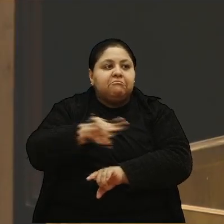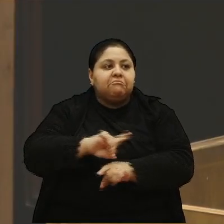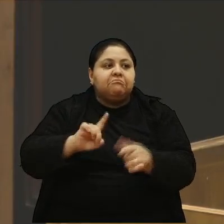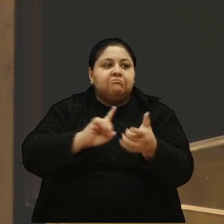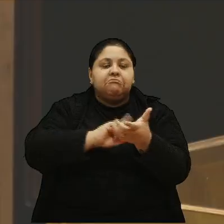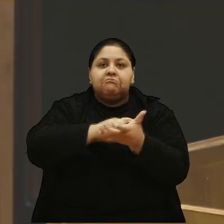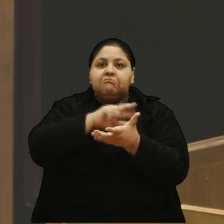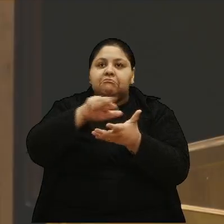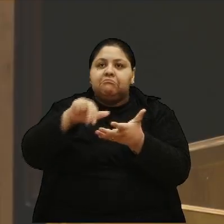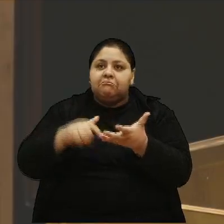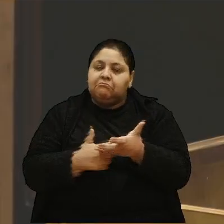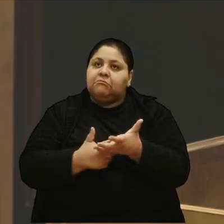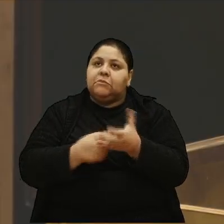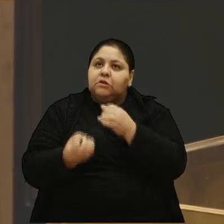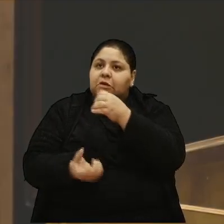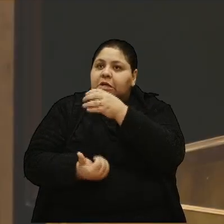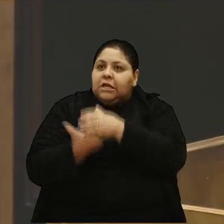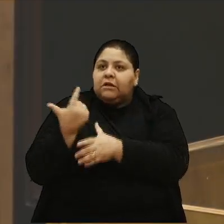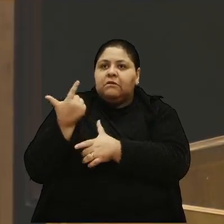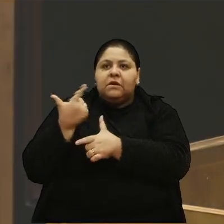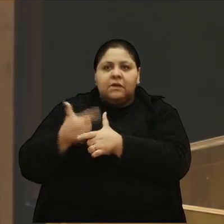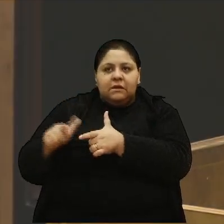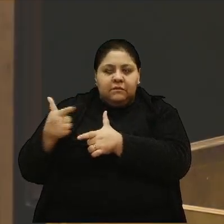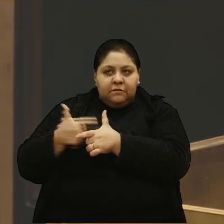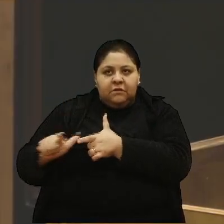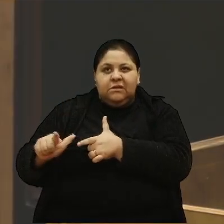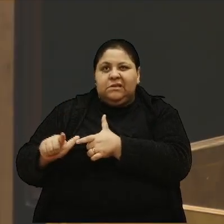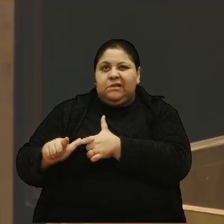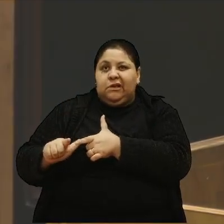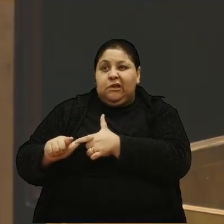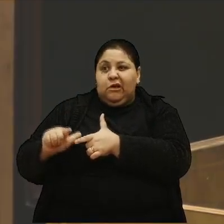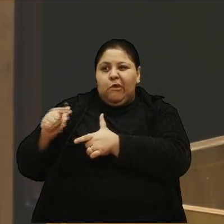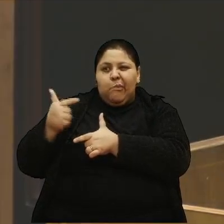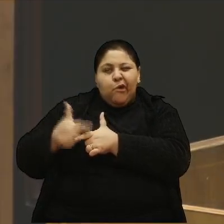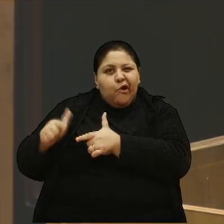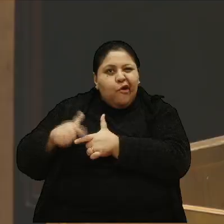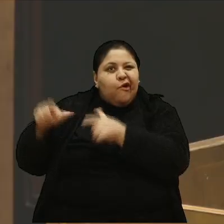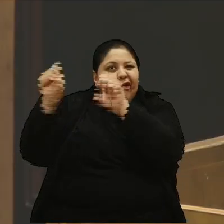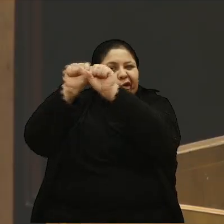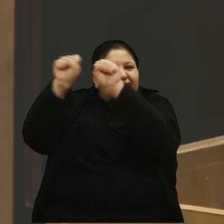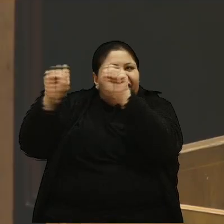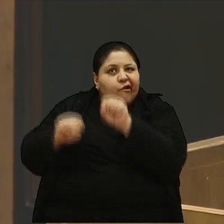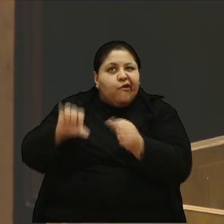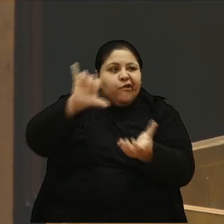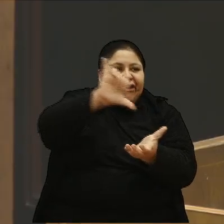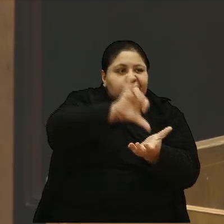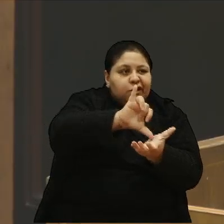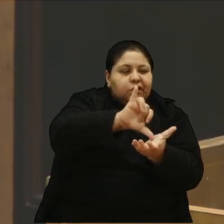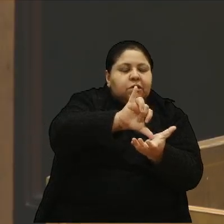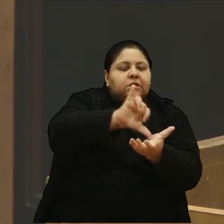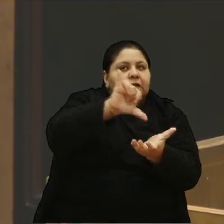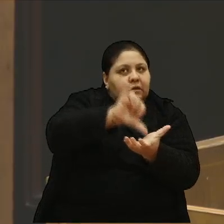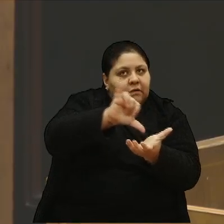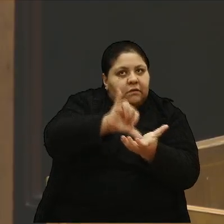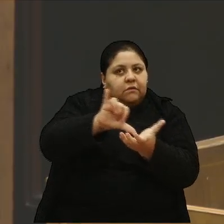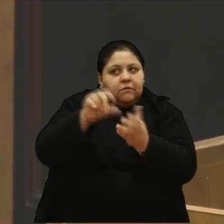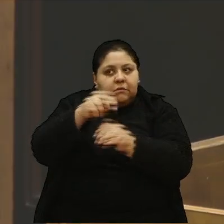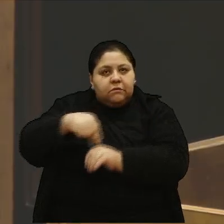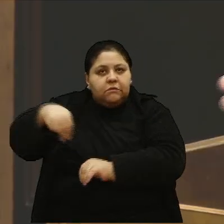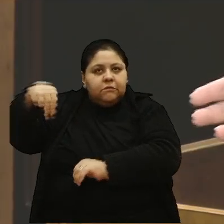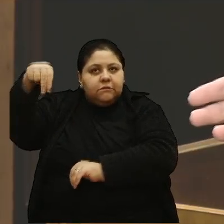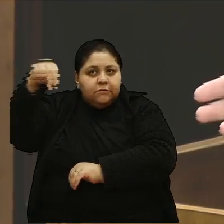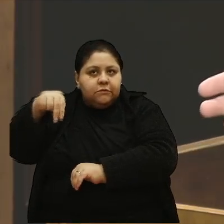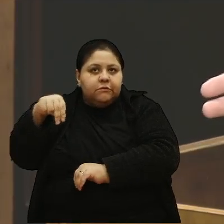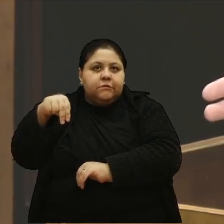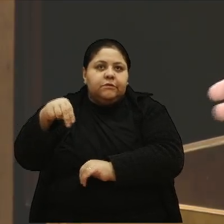que acaba criando um gargalo, super saturando o sistema no centro e na Zona Norte. E aí as UBS estão lá, as